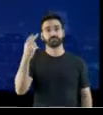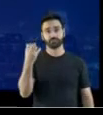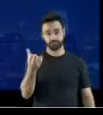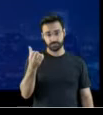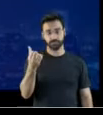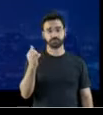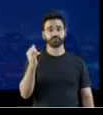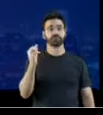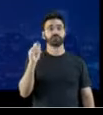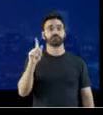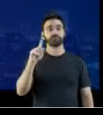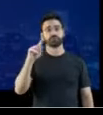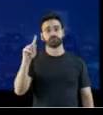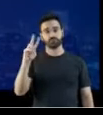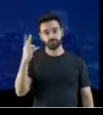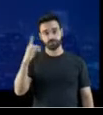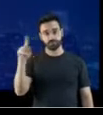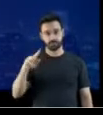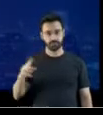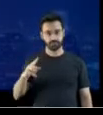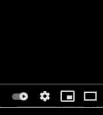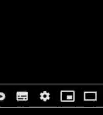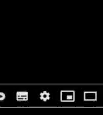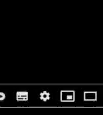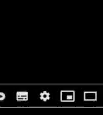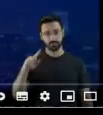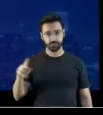dentre todos os incluídos na licitação sob análise,